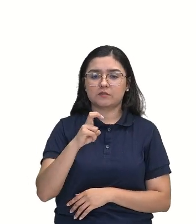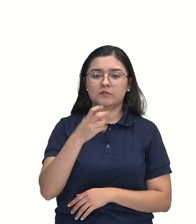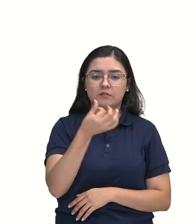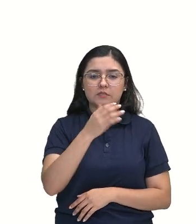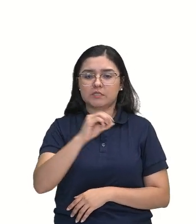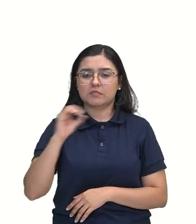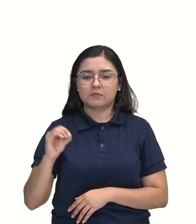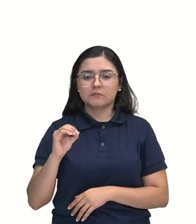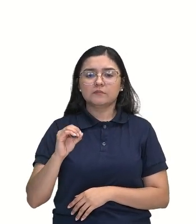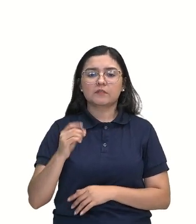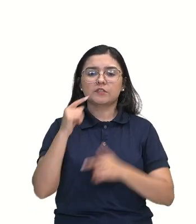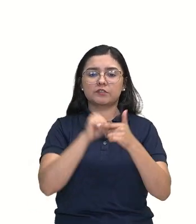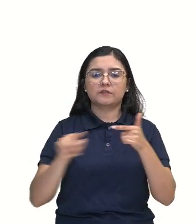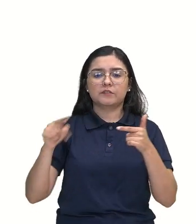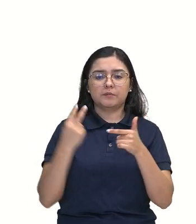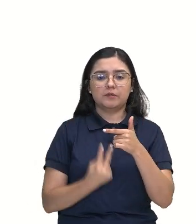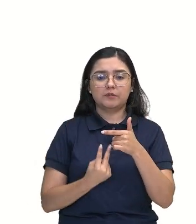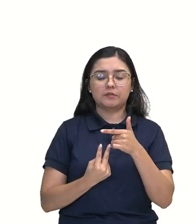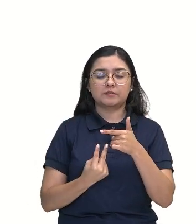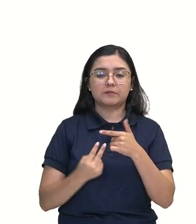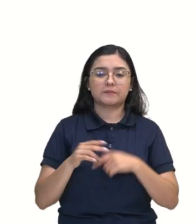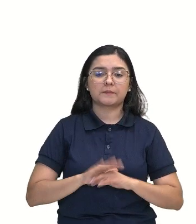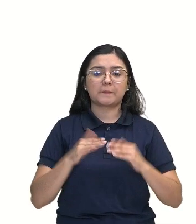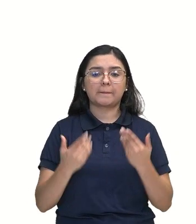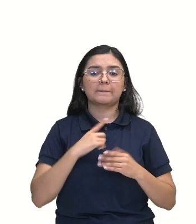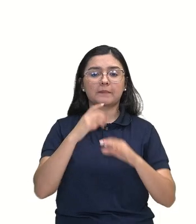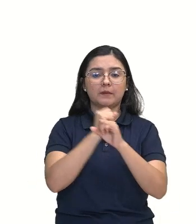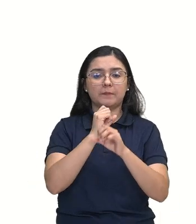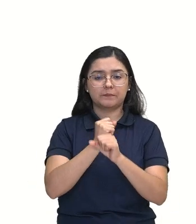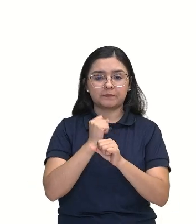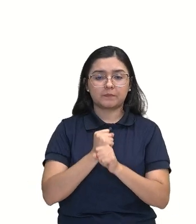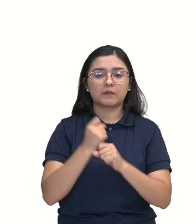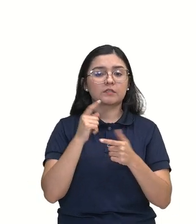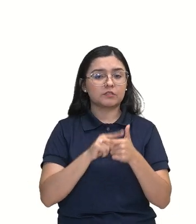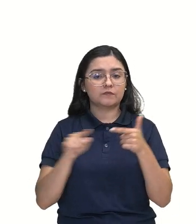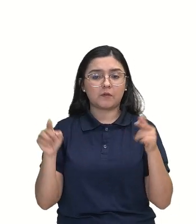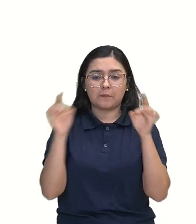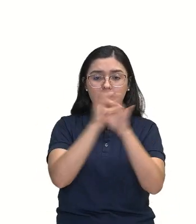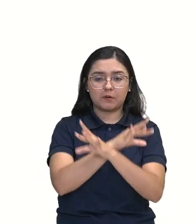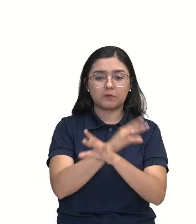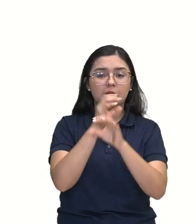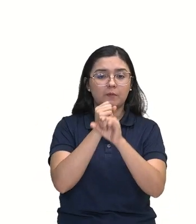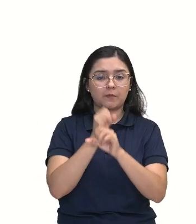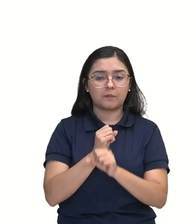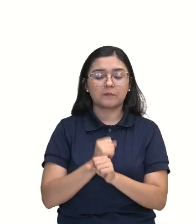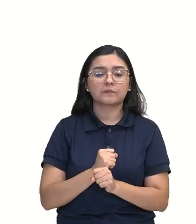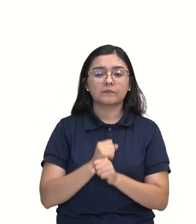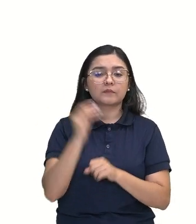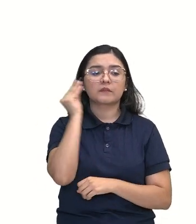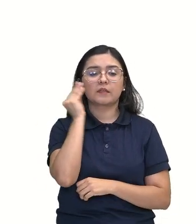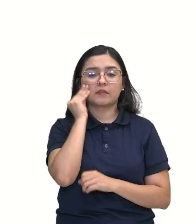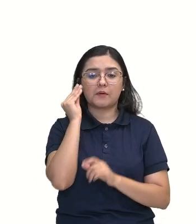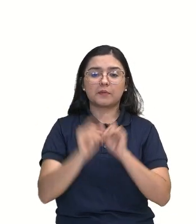75.600 dividido por 2. E ao resolvermos essa divisão, pessoal, ou seja, ao